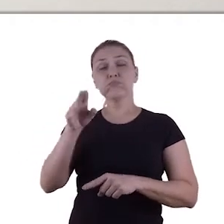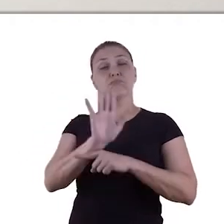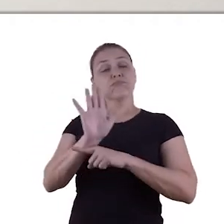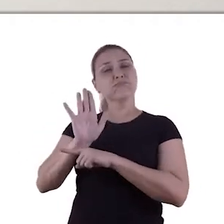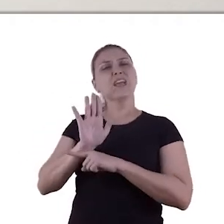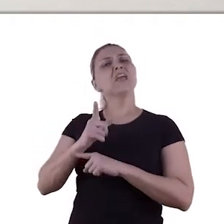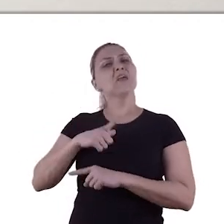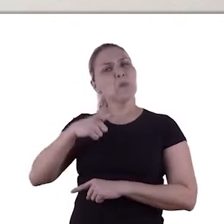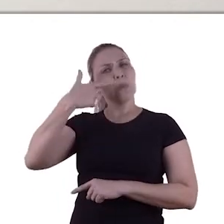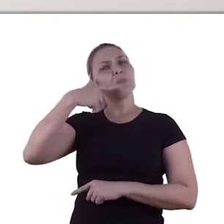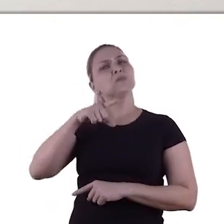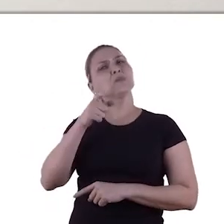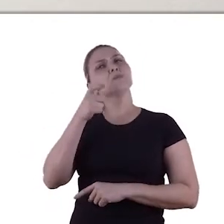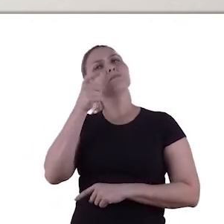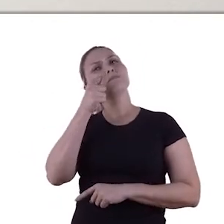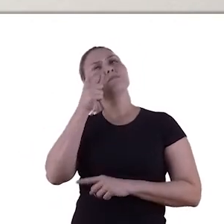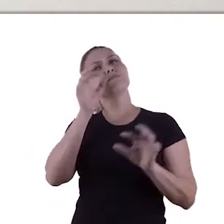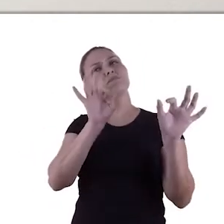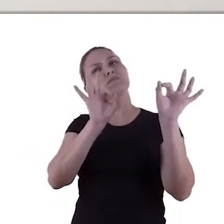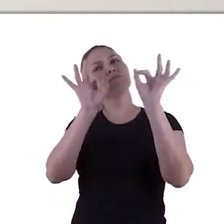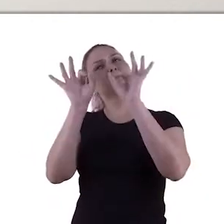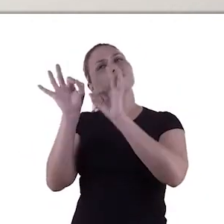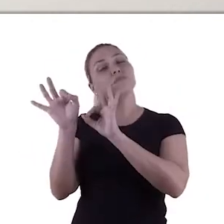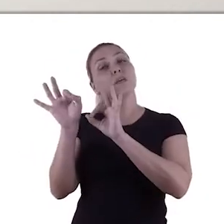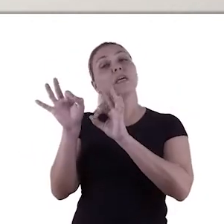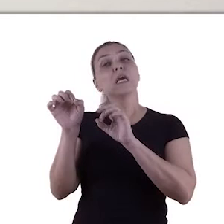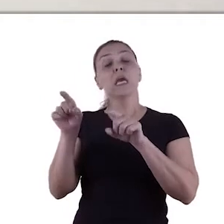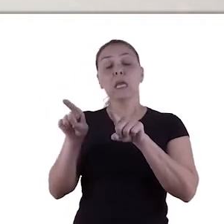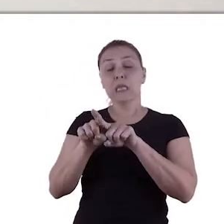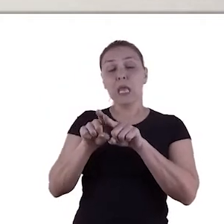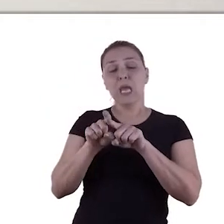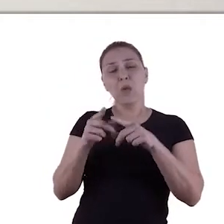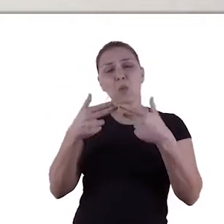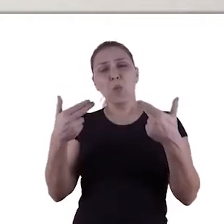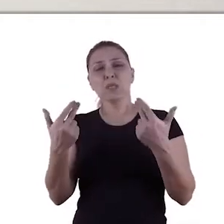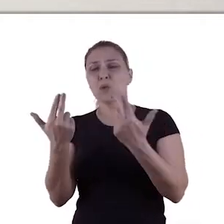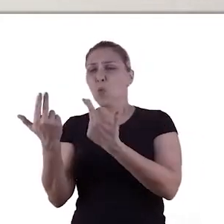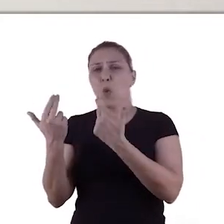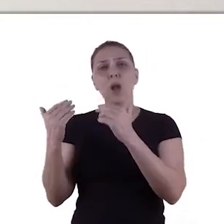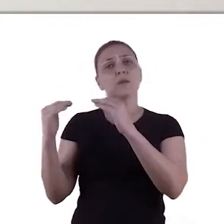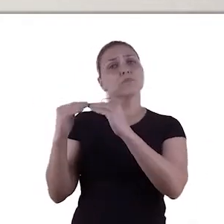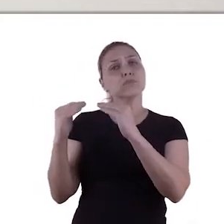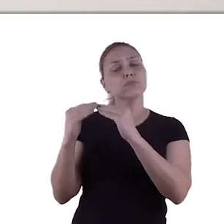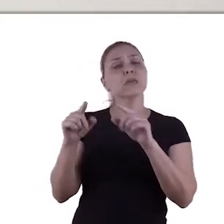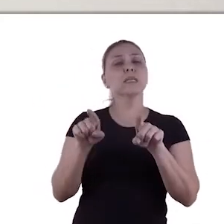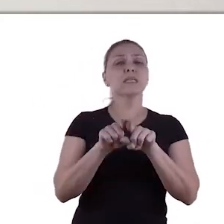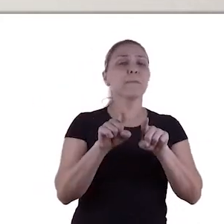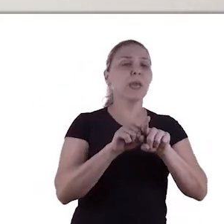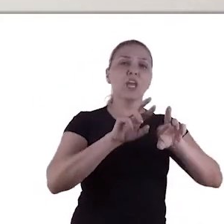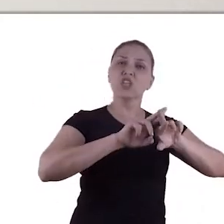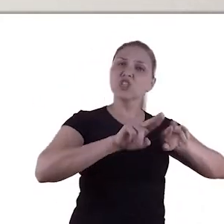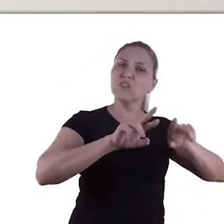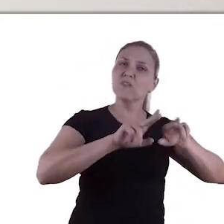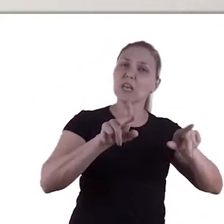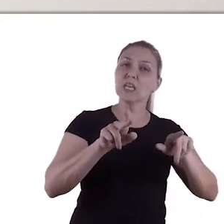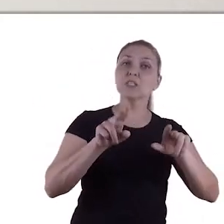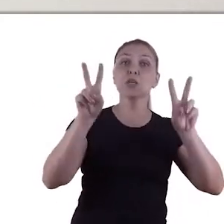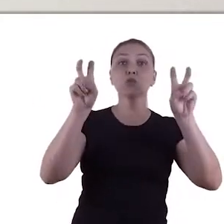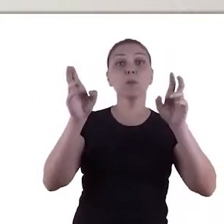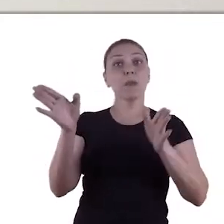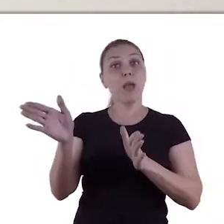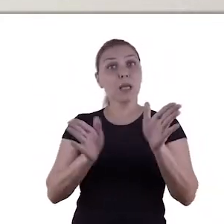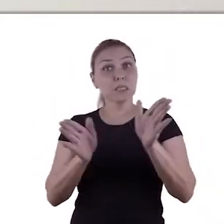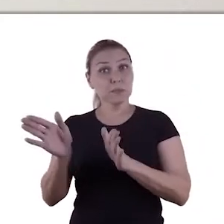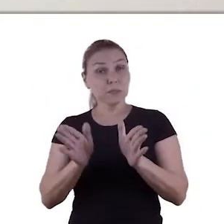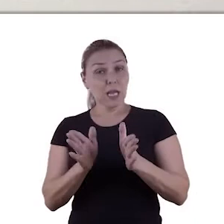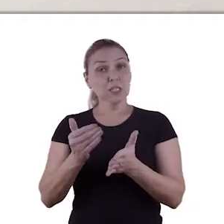Eu consigo observar algumas semelhanças e algumas diferenças nessas plataformas em relação à